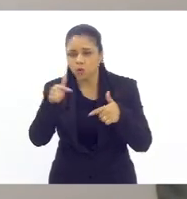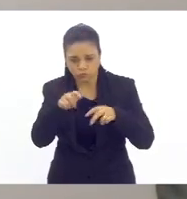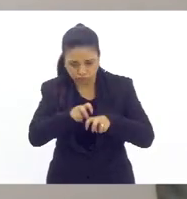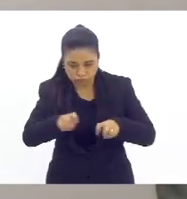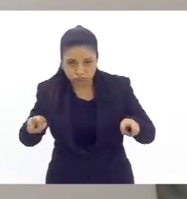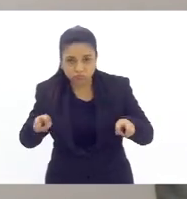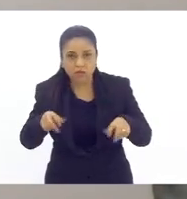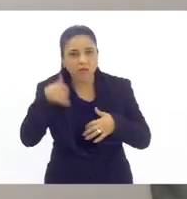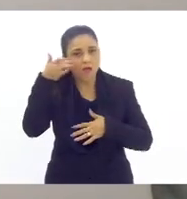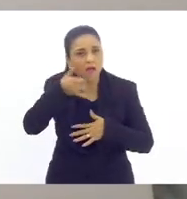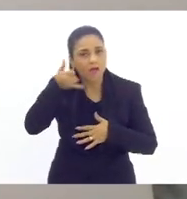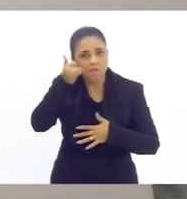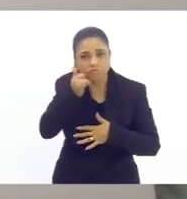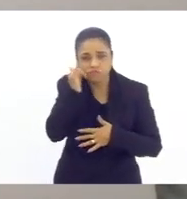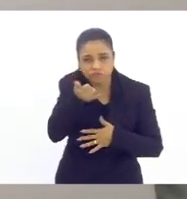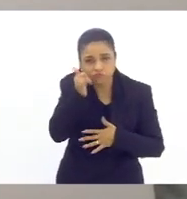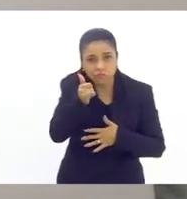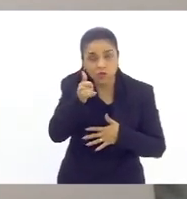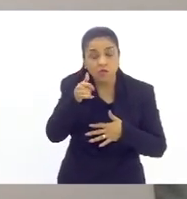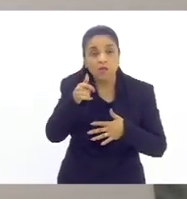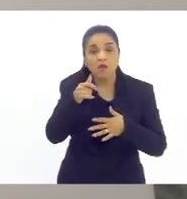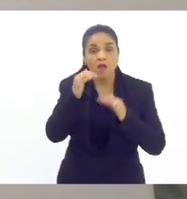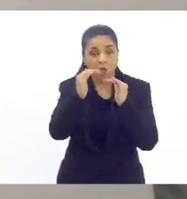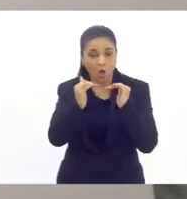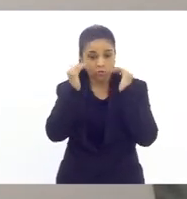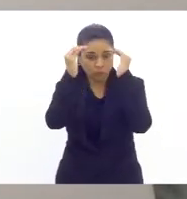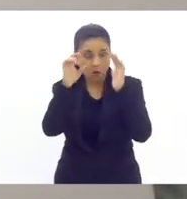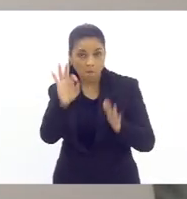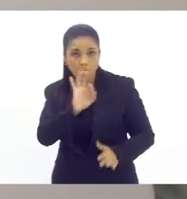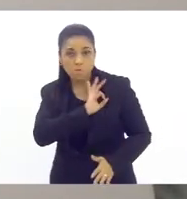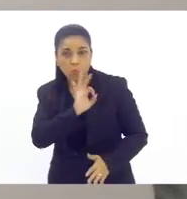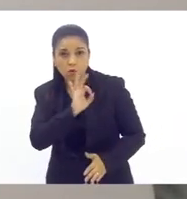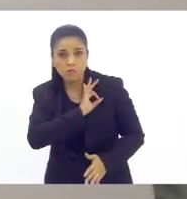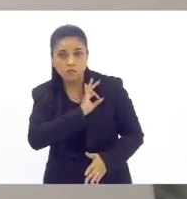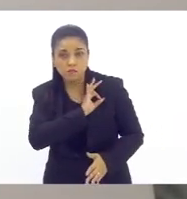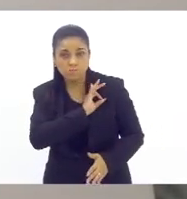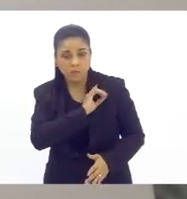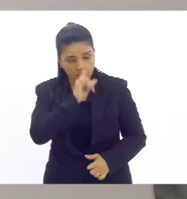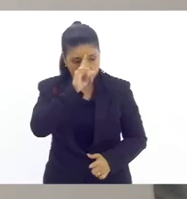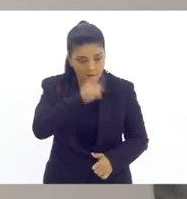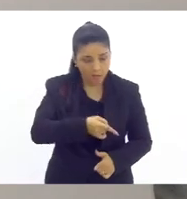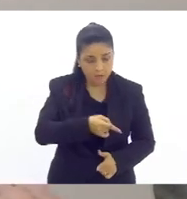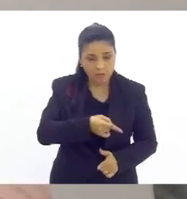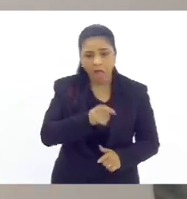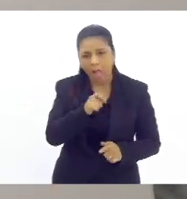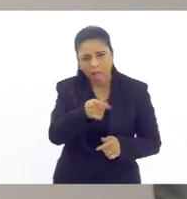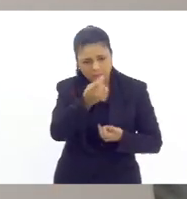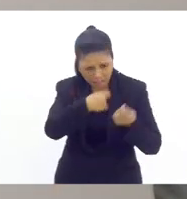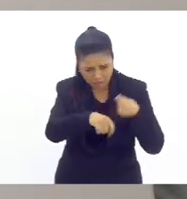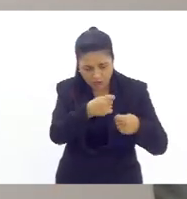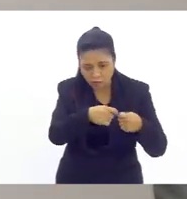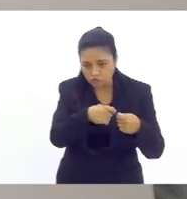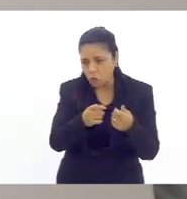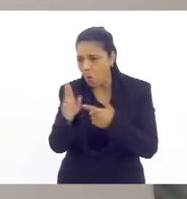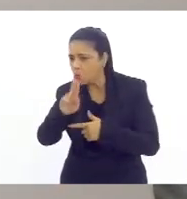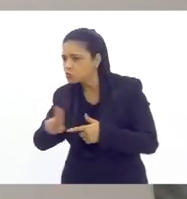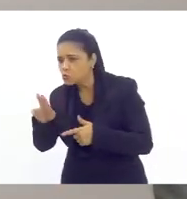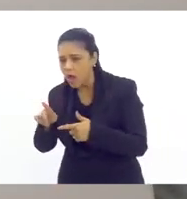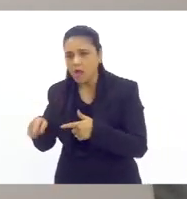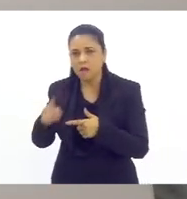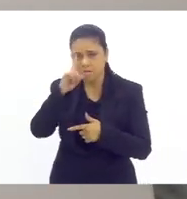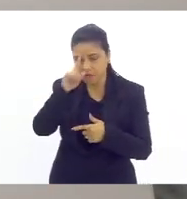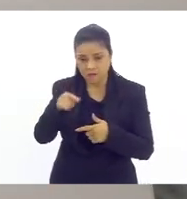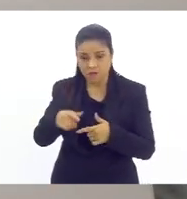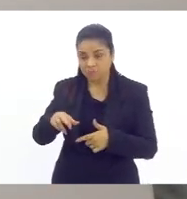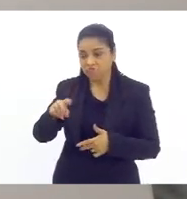aconteceu que a autoridade policial é quem designa se a pessoa é traficante e o usuário por isso que no Rock